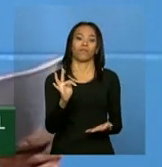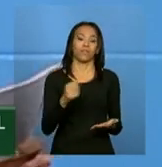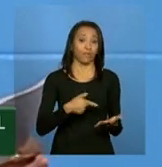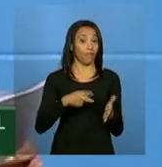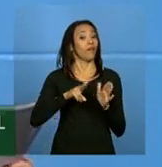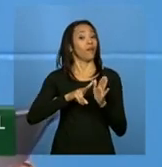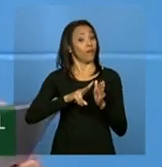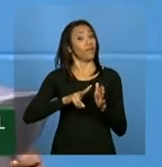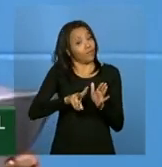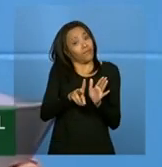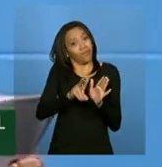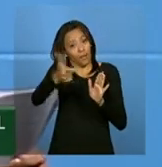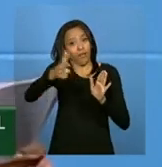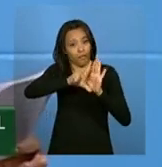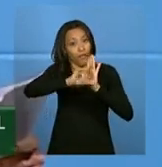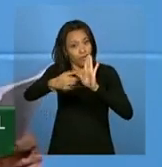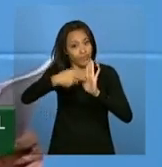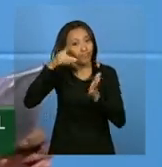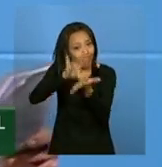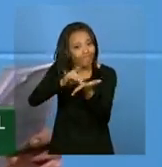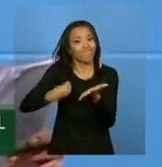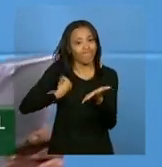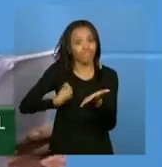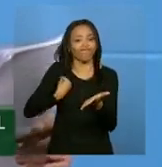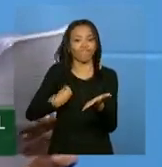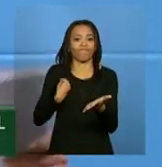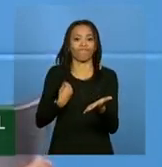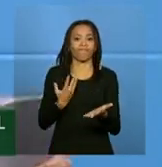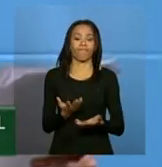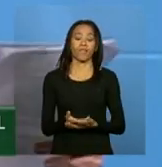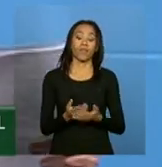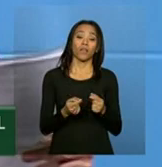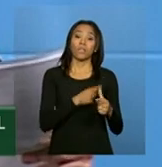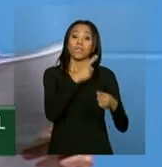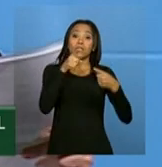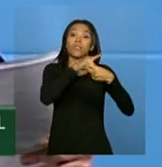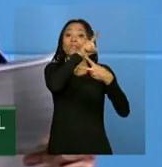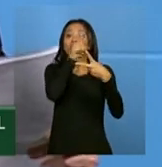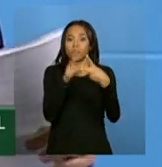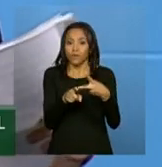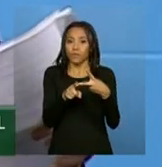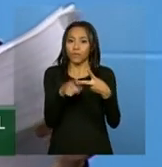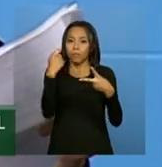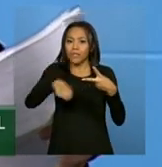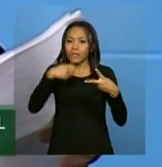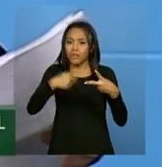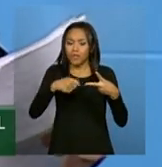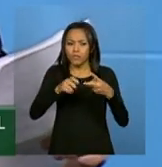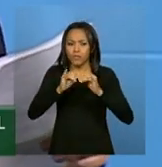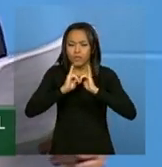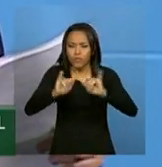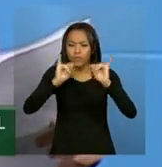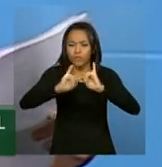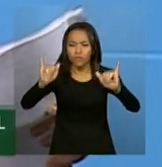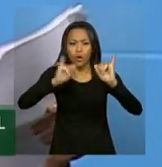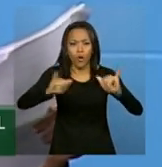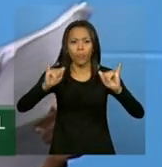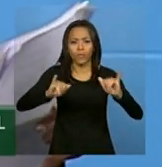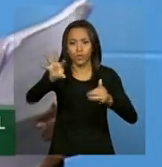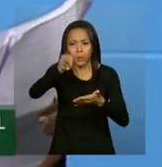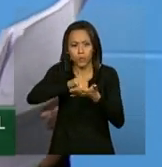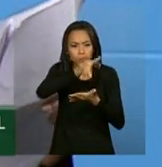ser implementada, é óbvio, mas ela tem que existir. Segundo, temos que produzir dados e estatísticas que permitam um